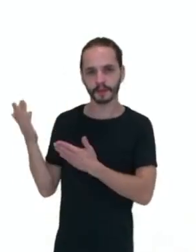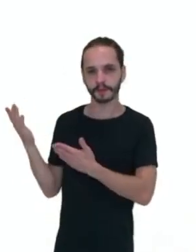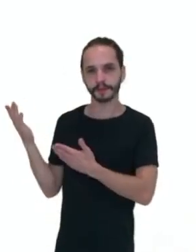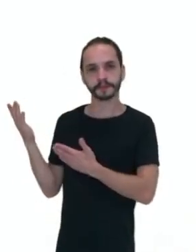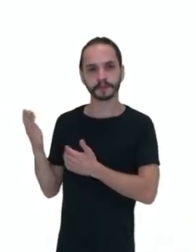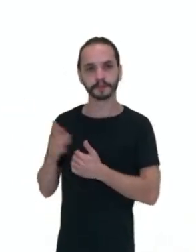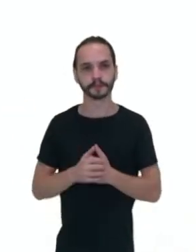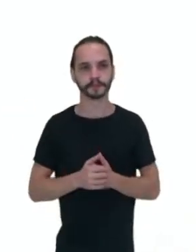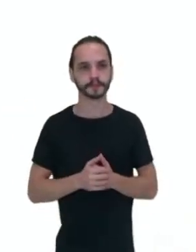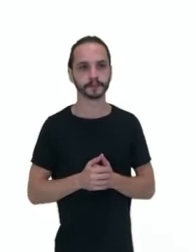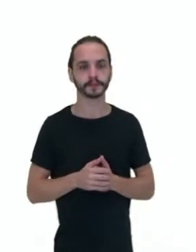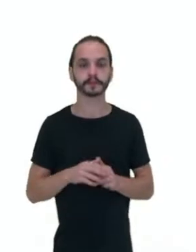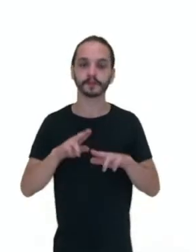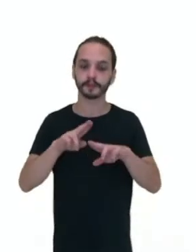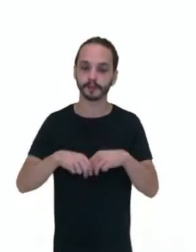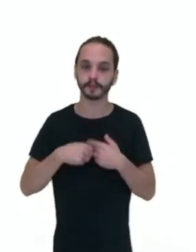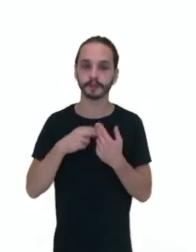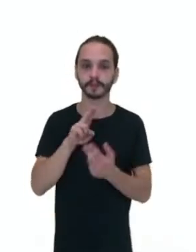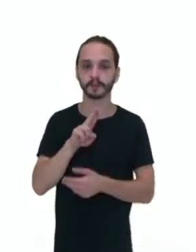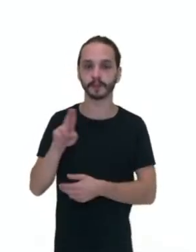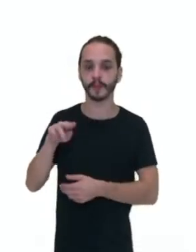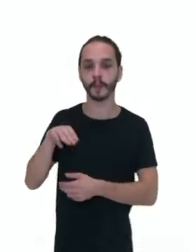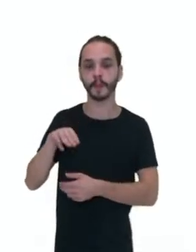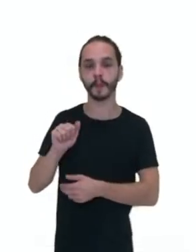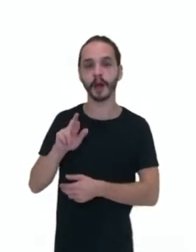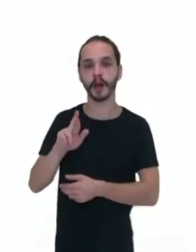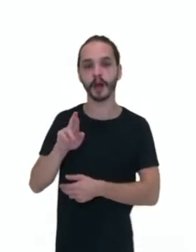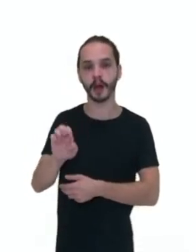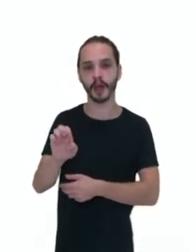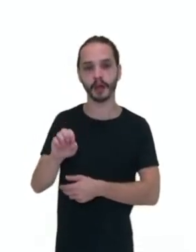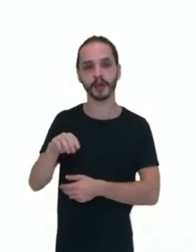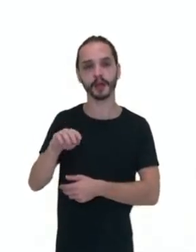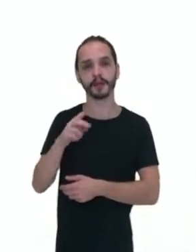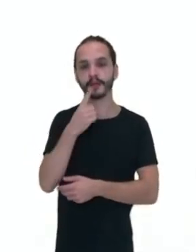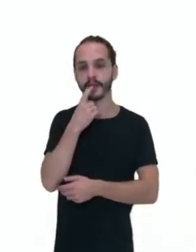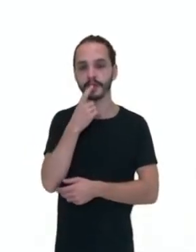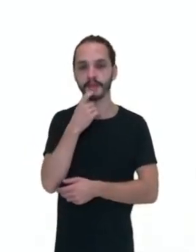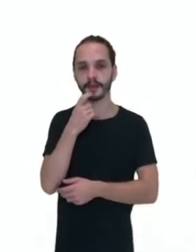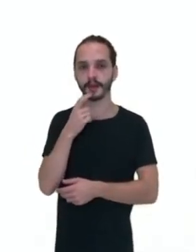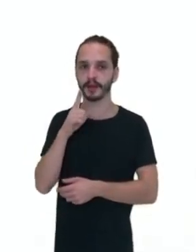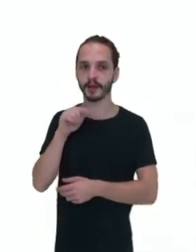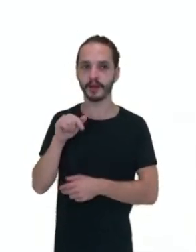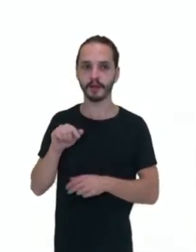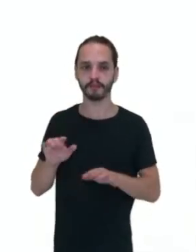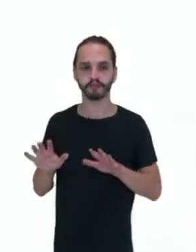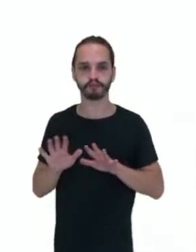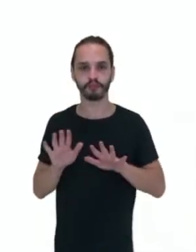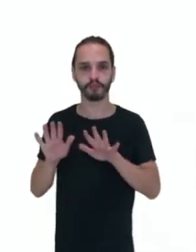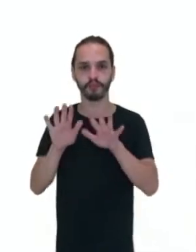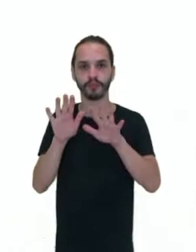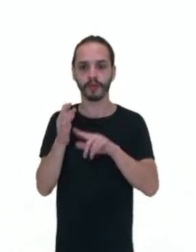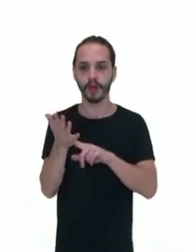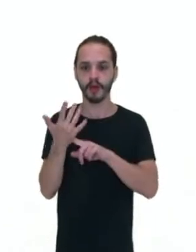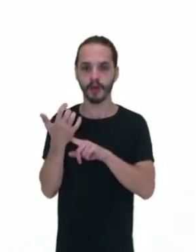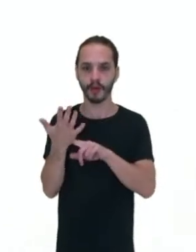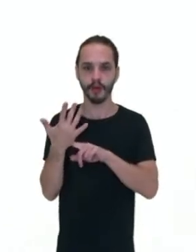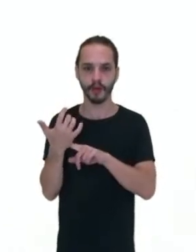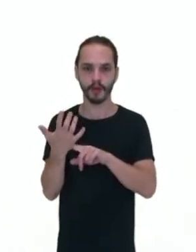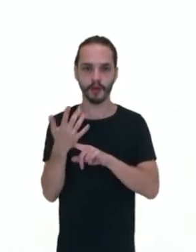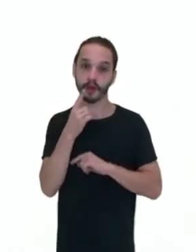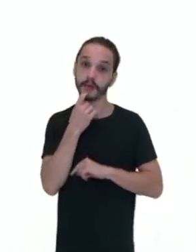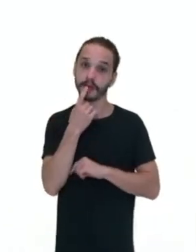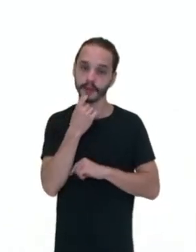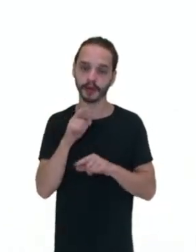nessa imagem. Daí o nome maré vermelha, que é uma substância liberada então pelas